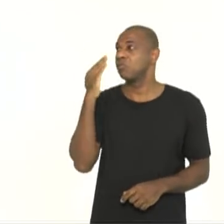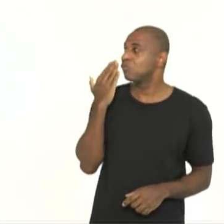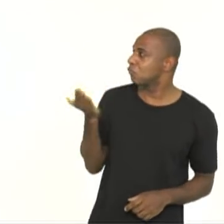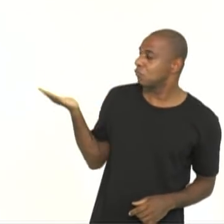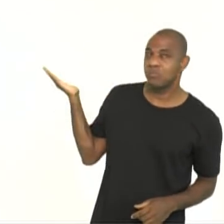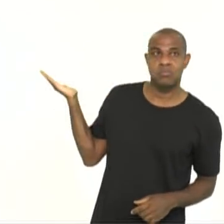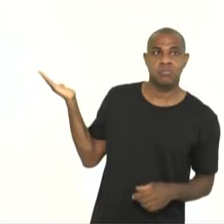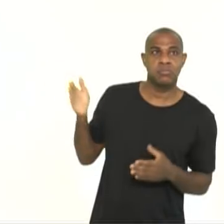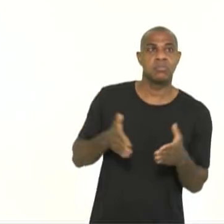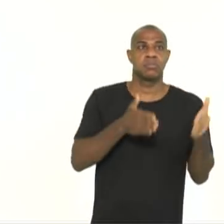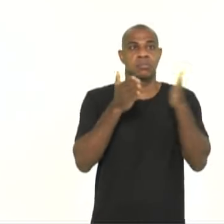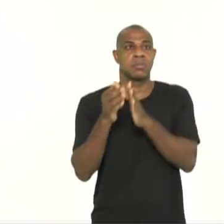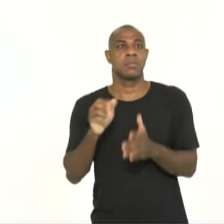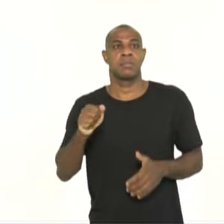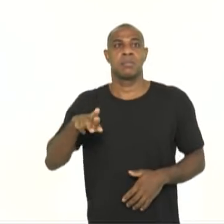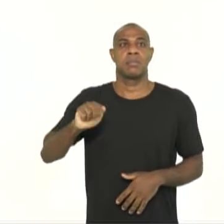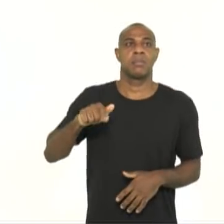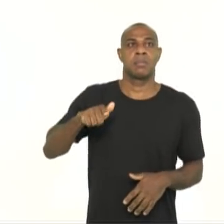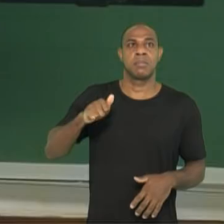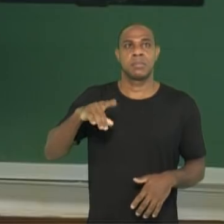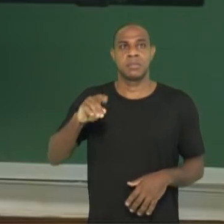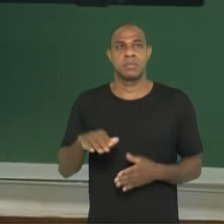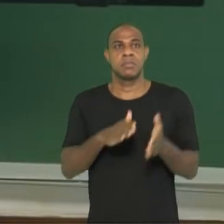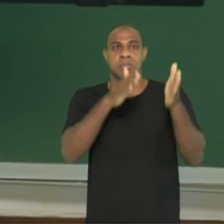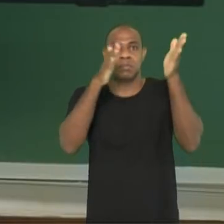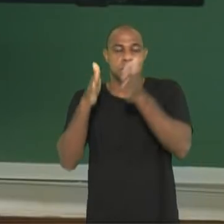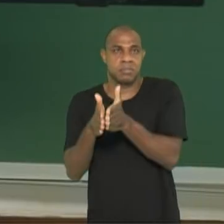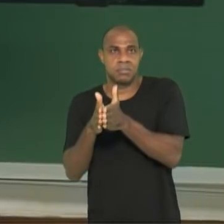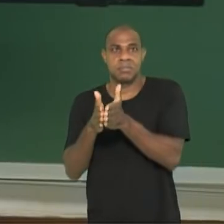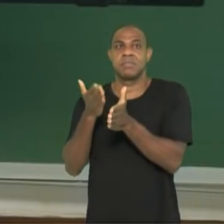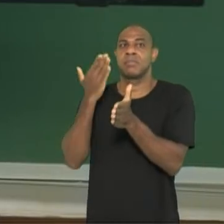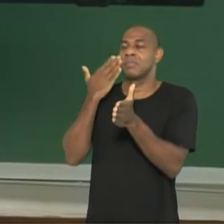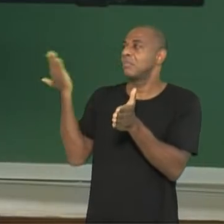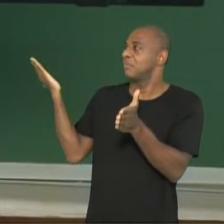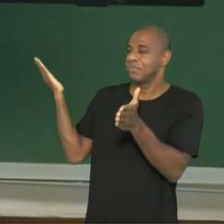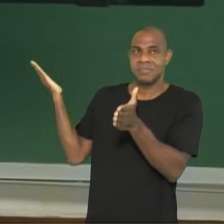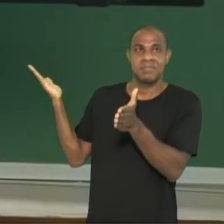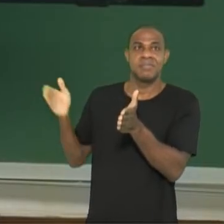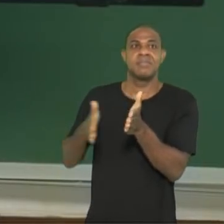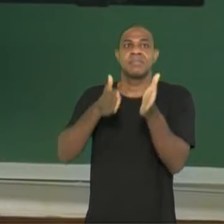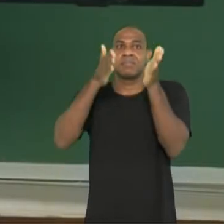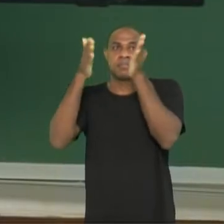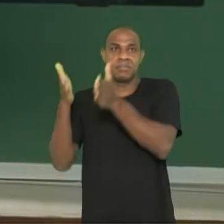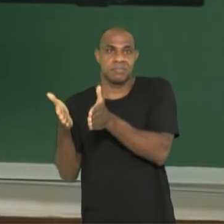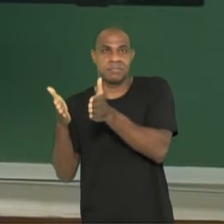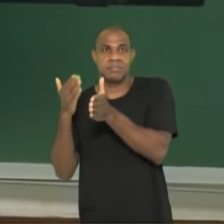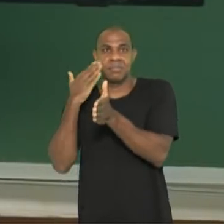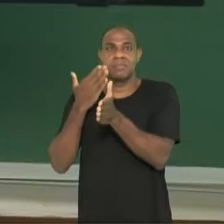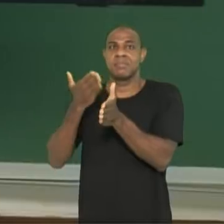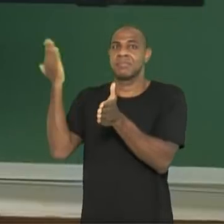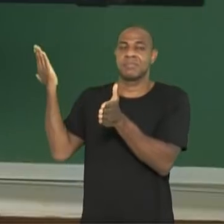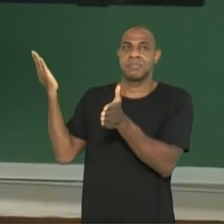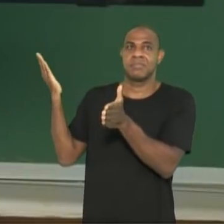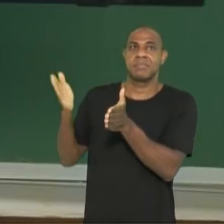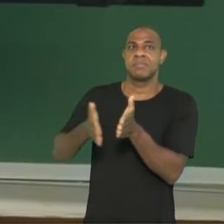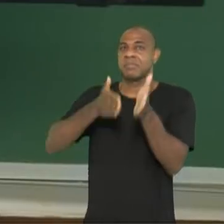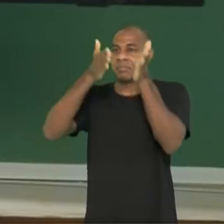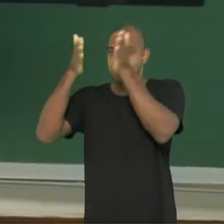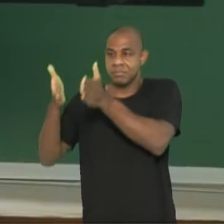os aracnídeos, os crustáceos, os quilópodes e